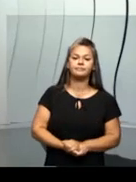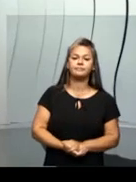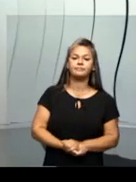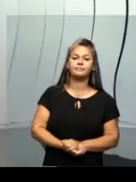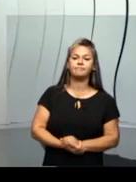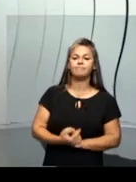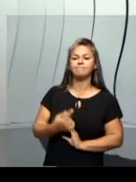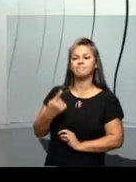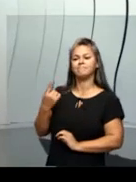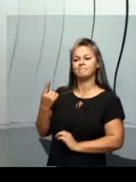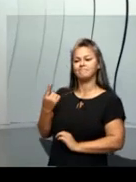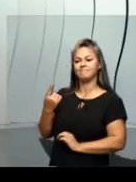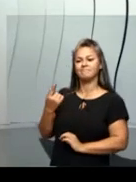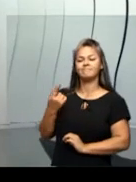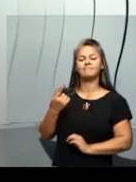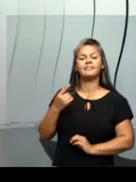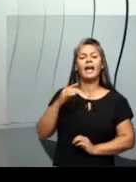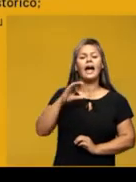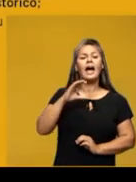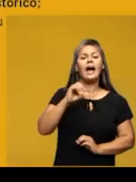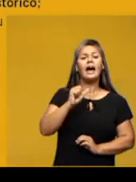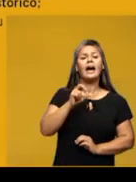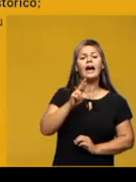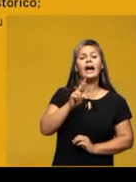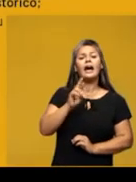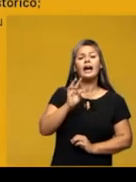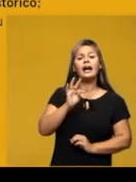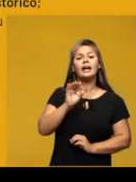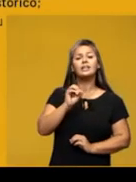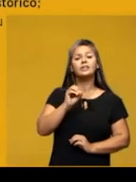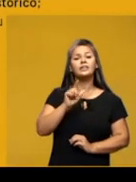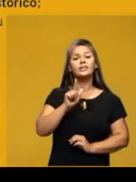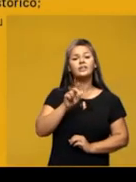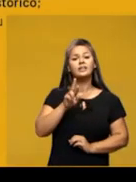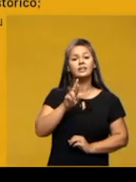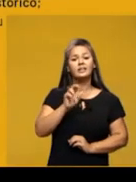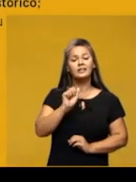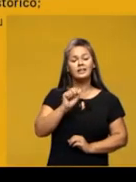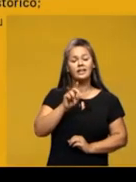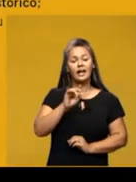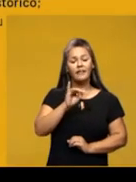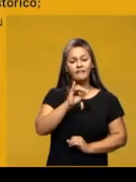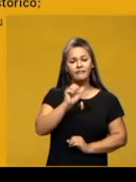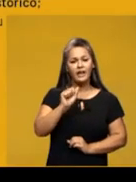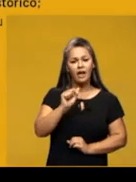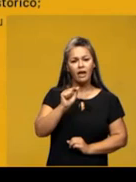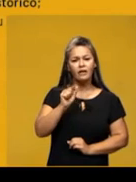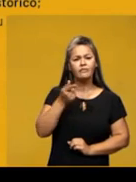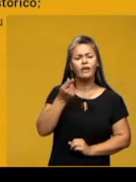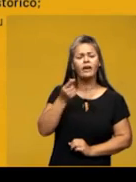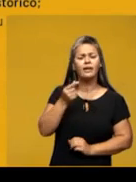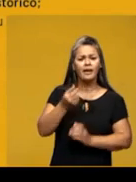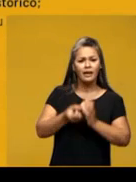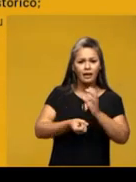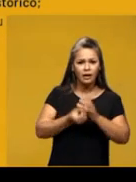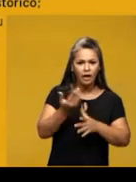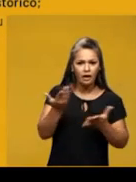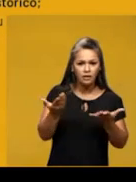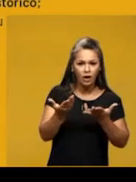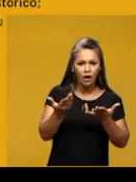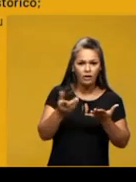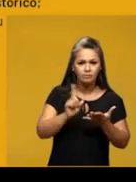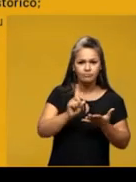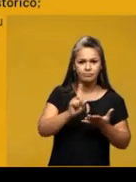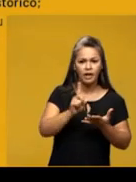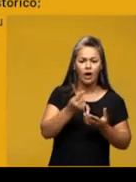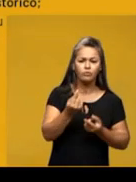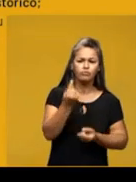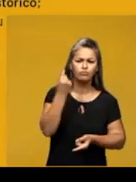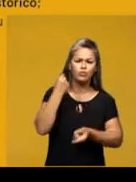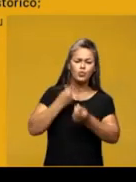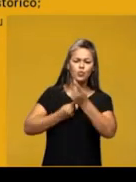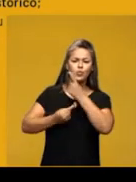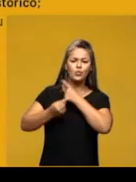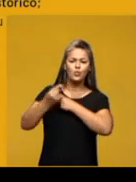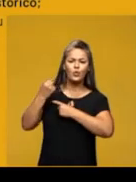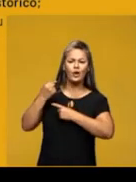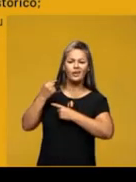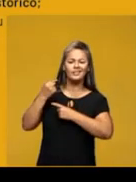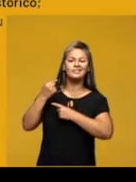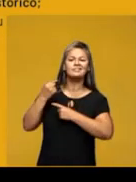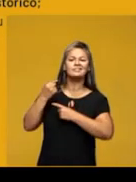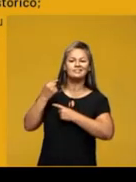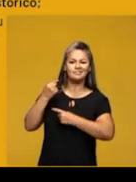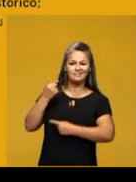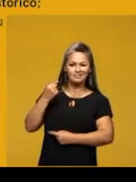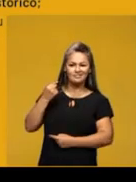cartografia surgiu por volta do ano de 2500 a.C., ou seja, quando foi confeccionado pelos